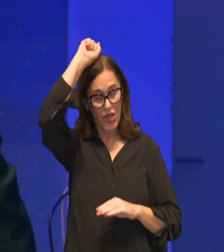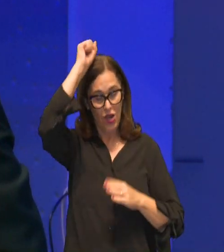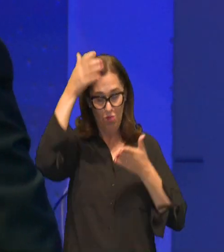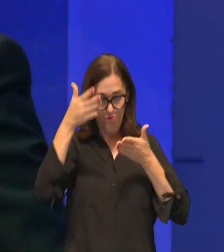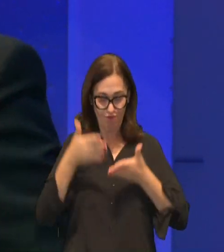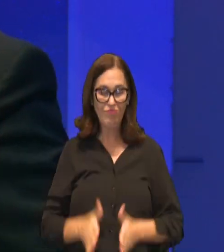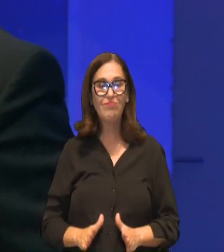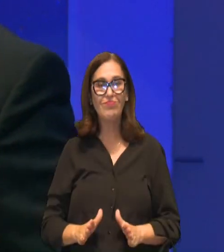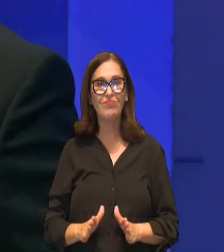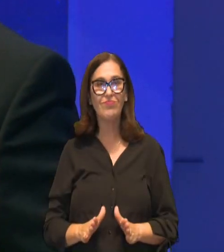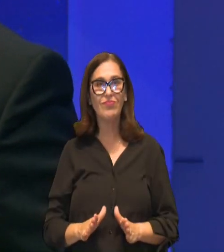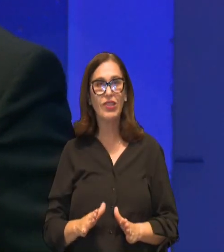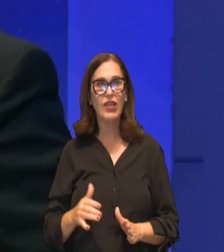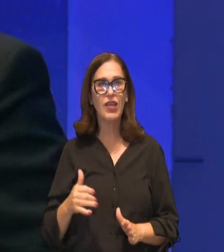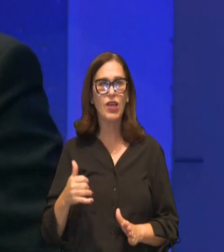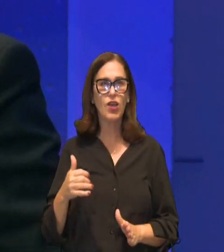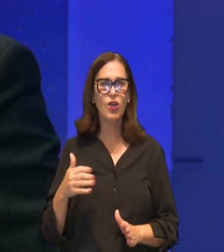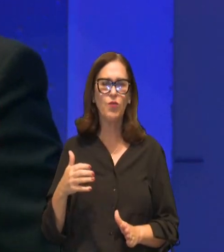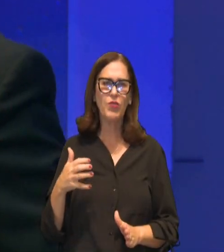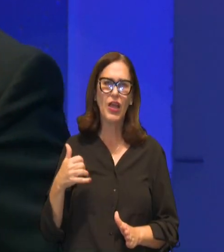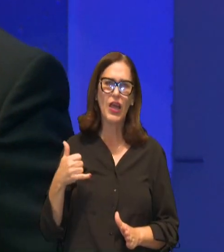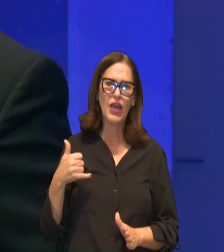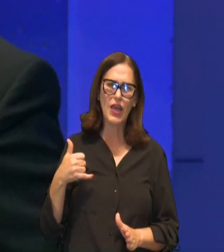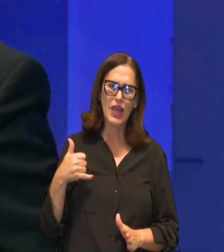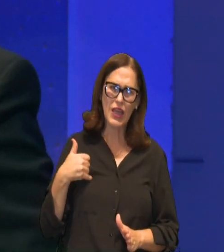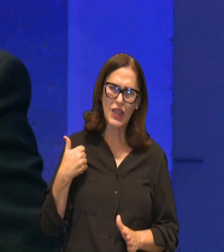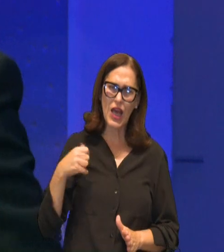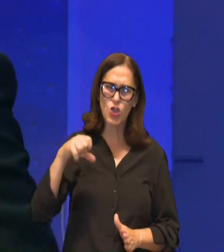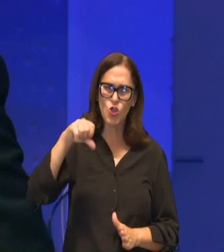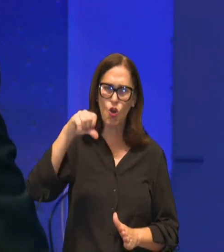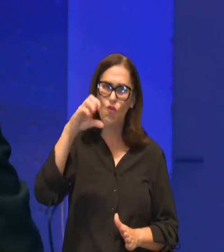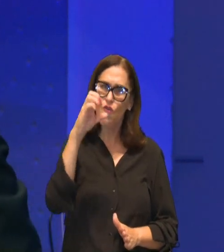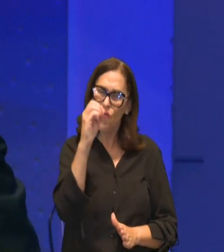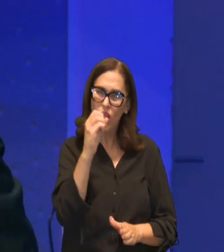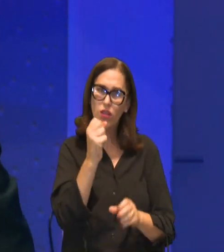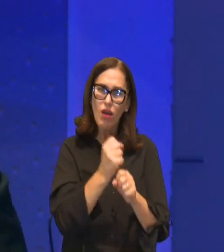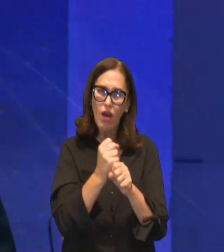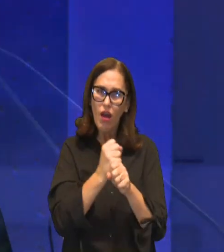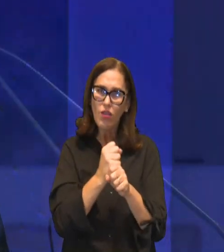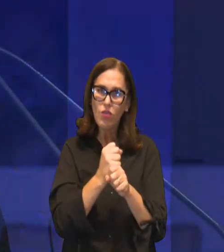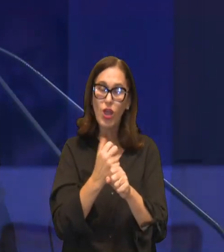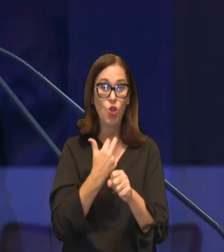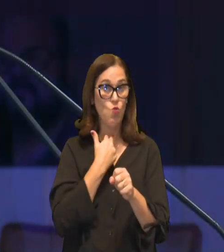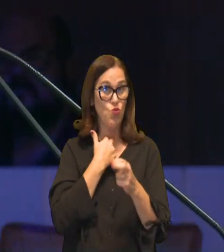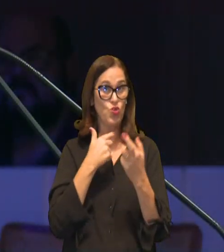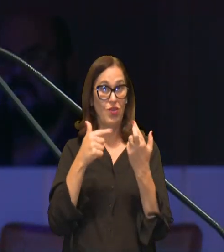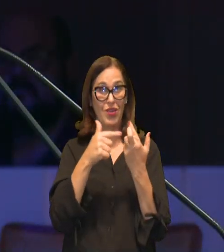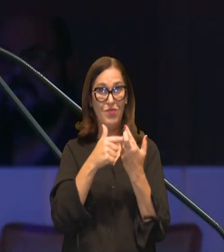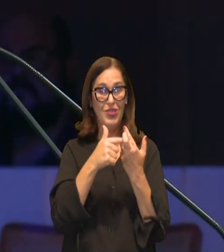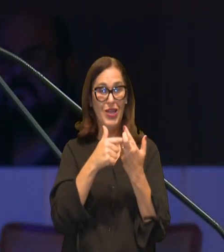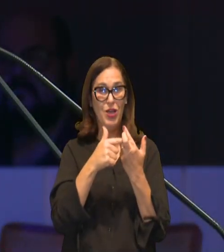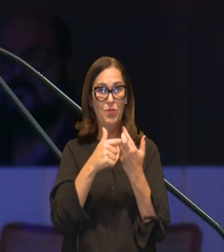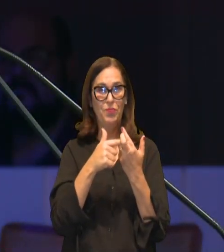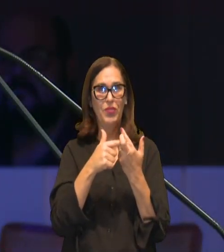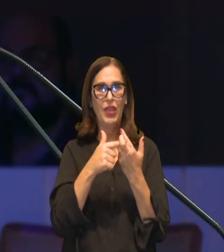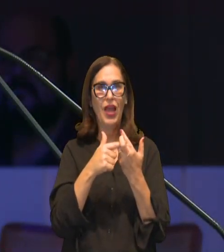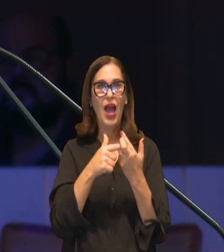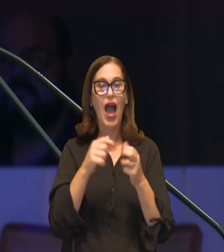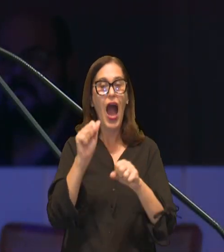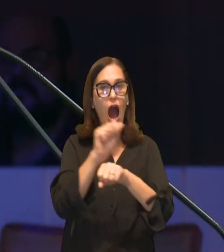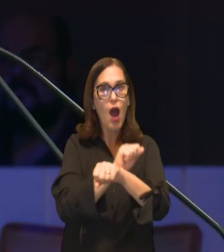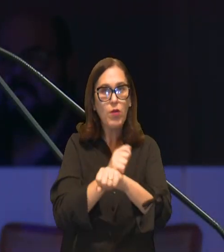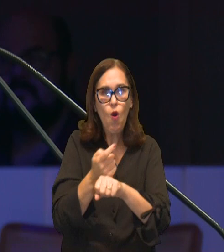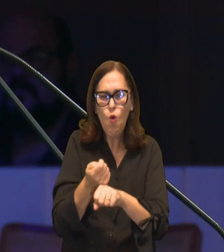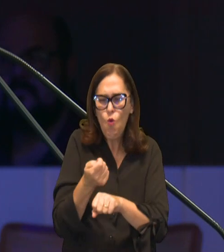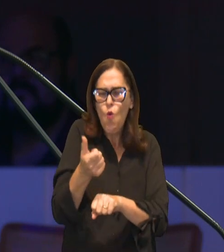luz já aos 90 anos de idade, sendo estéril. Abraão, com quase 100 anos de